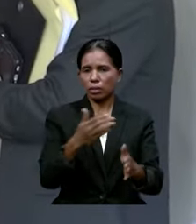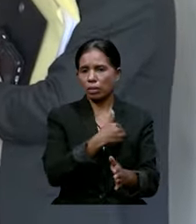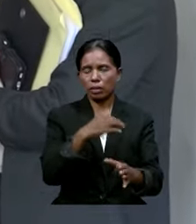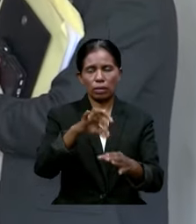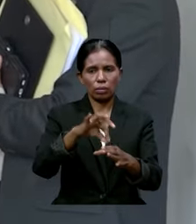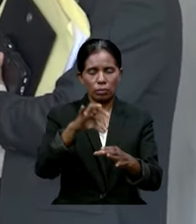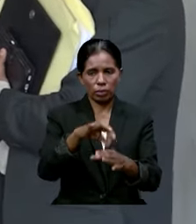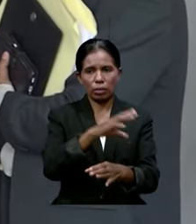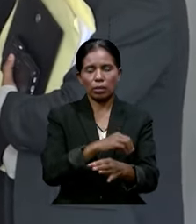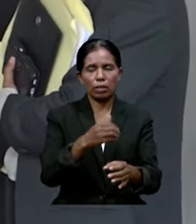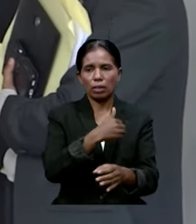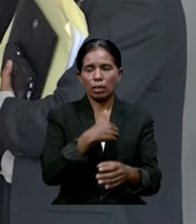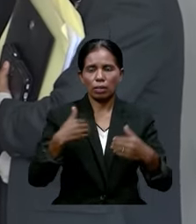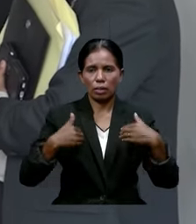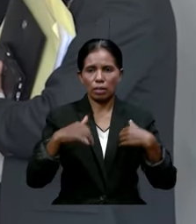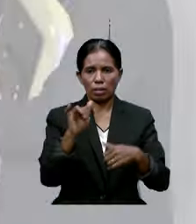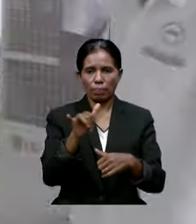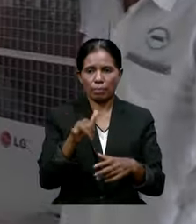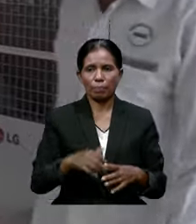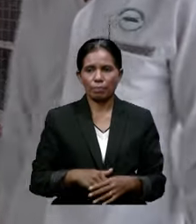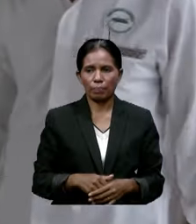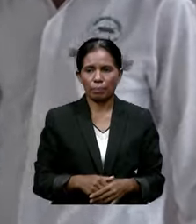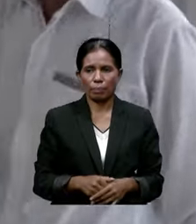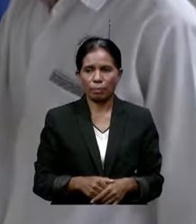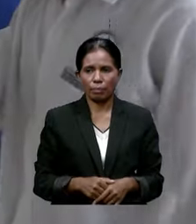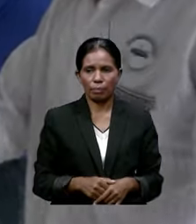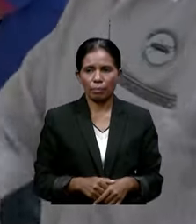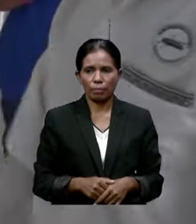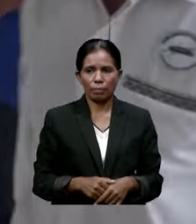governo no oposição se dá o que é consenso. Rohimadia Domingos Pere, ZMN.